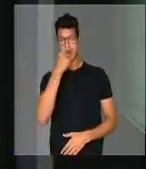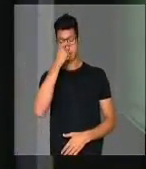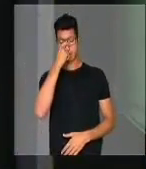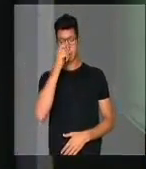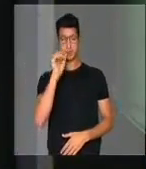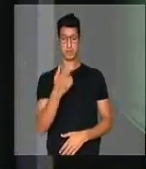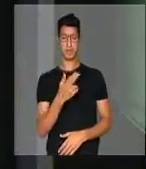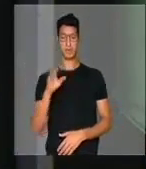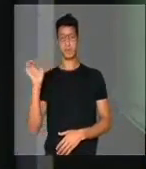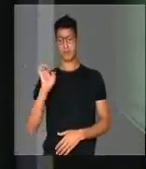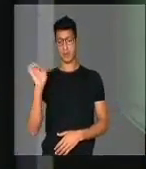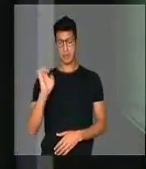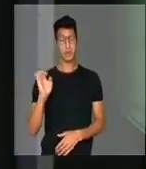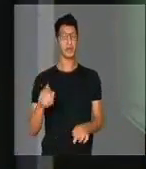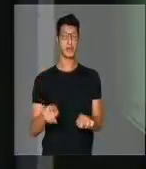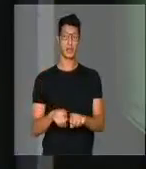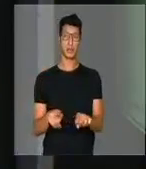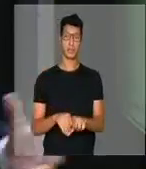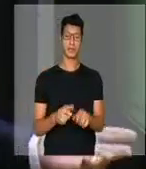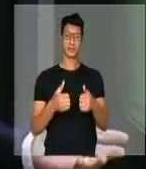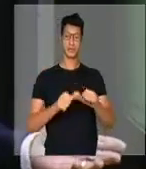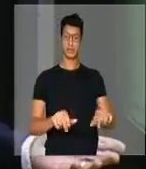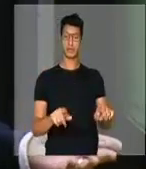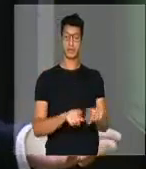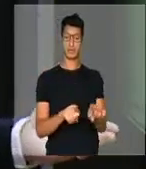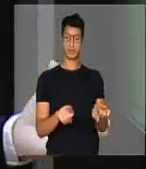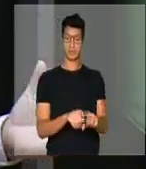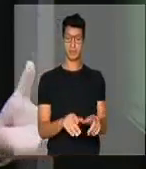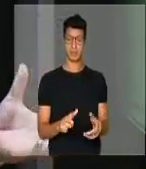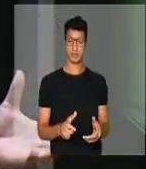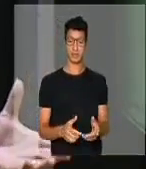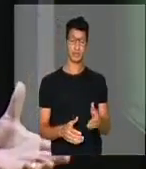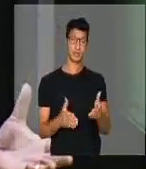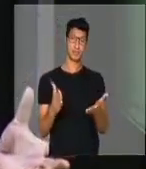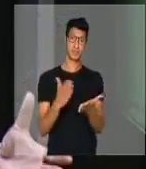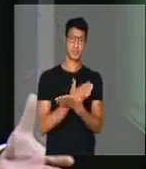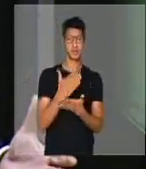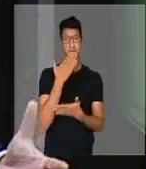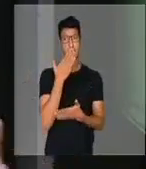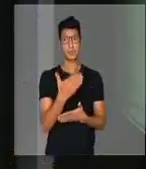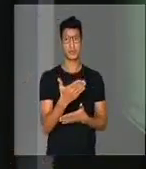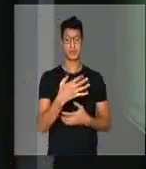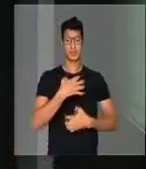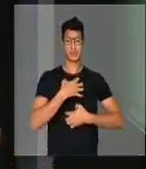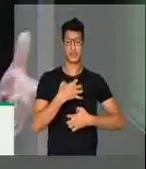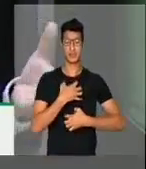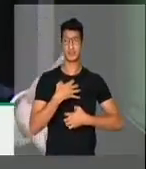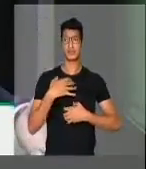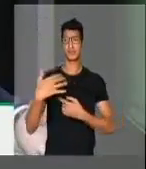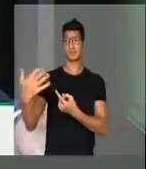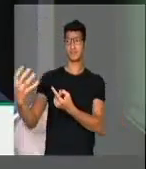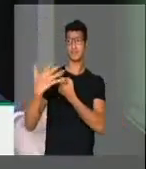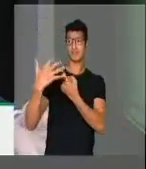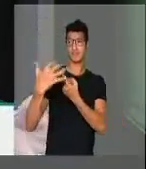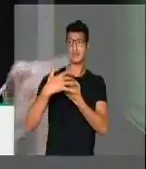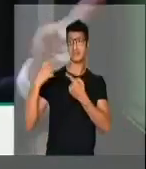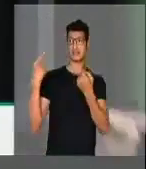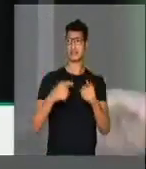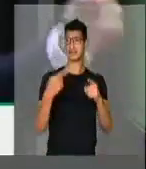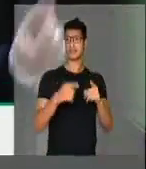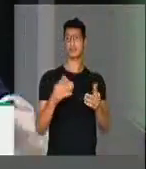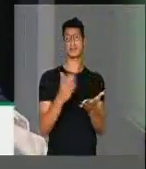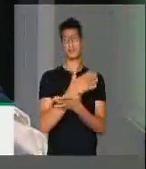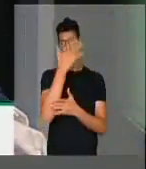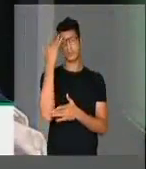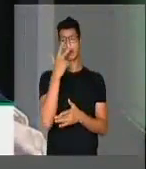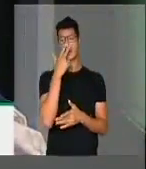até mesmo homossexuais, estão também, de certa forma, se sentindo afrontados com uma situação como essa, que